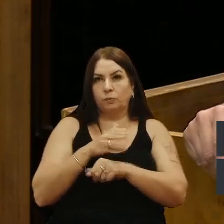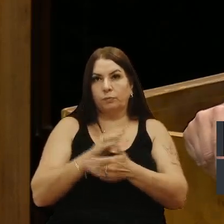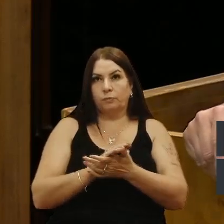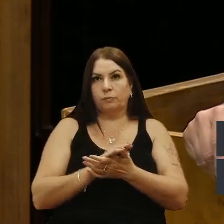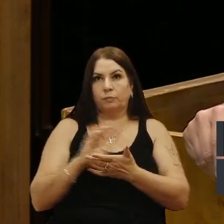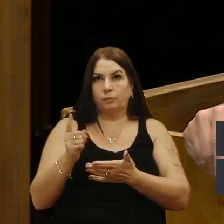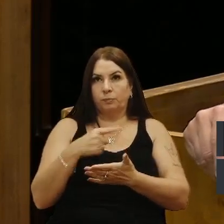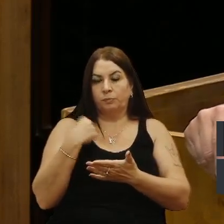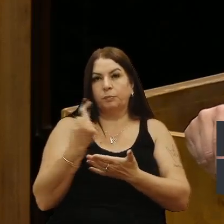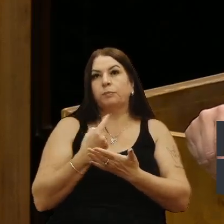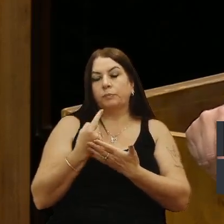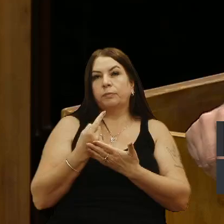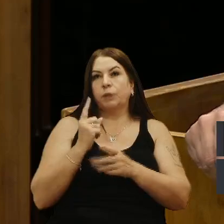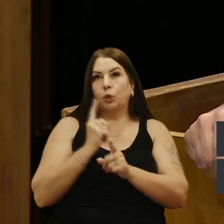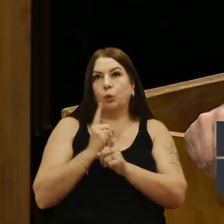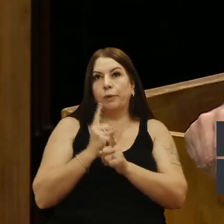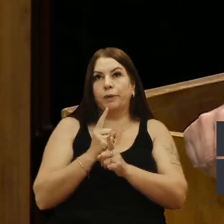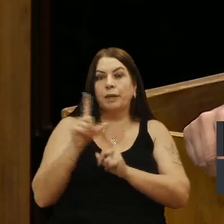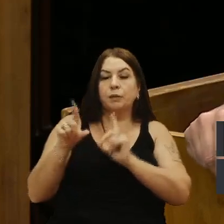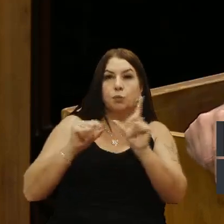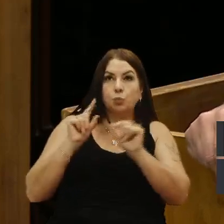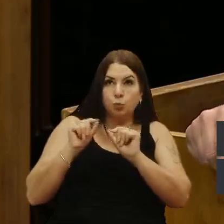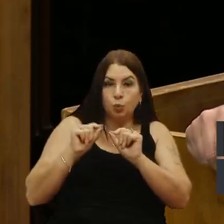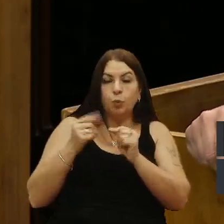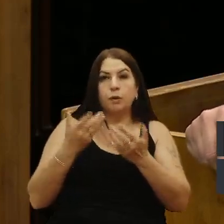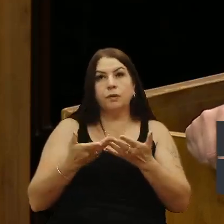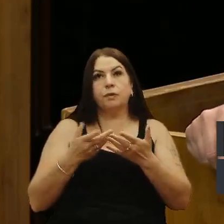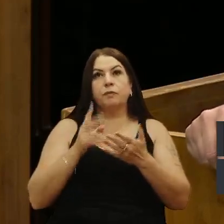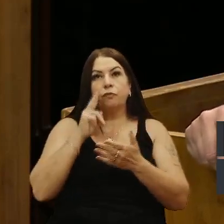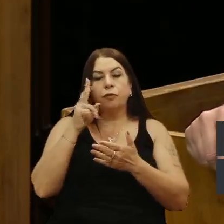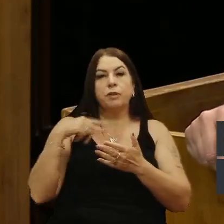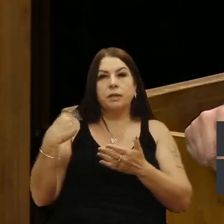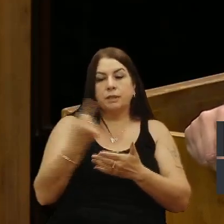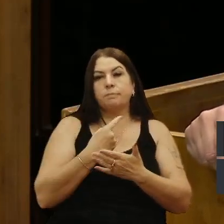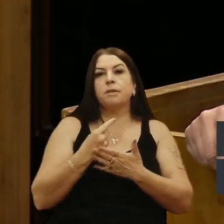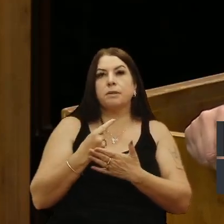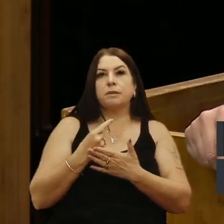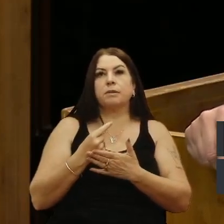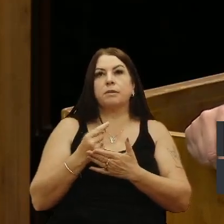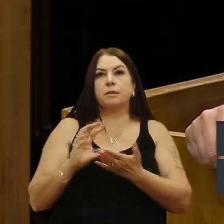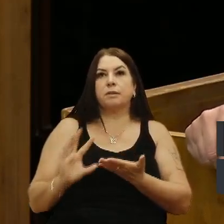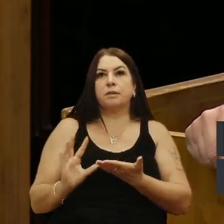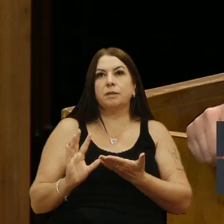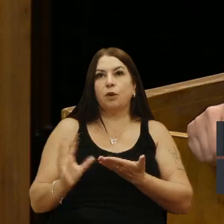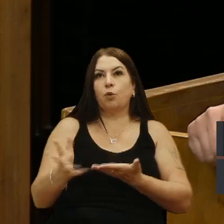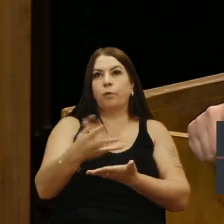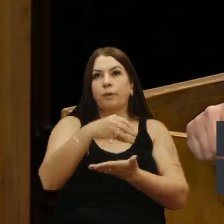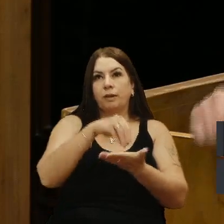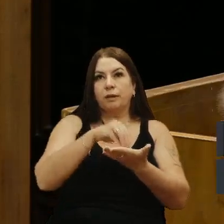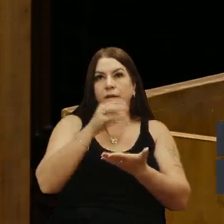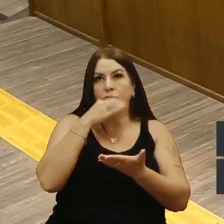para nós encontrarmos alternativas e fortalecimento da Codeca aqui